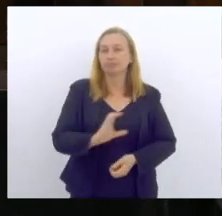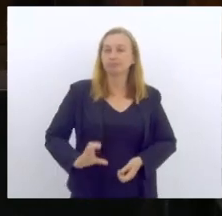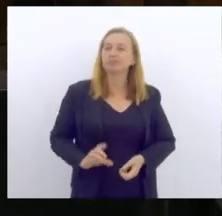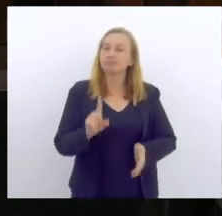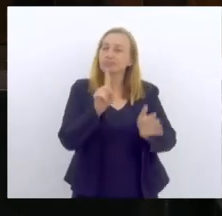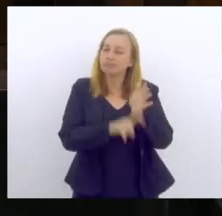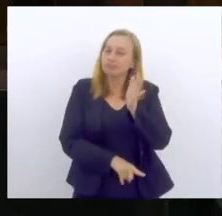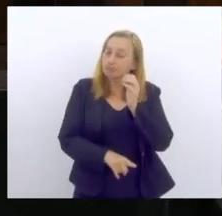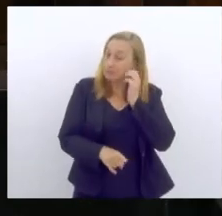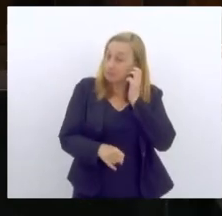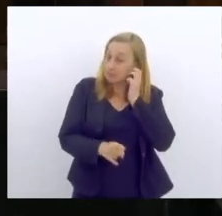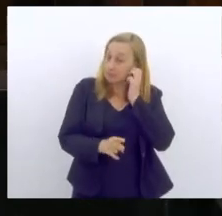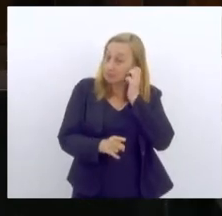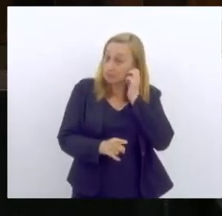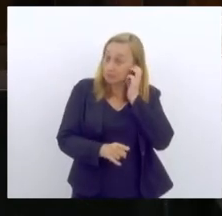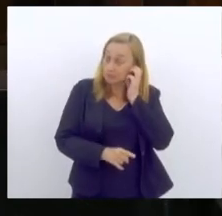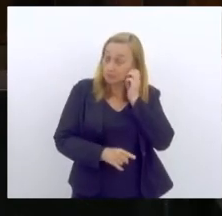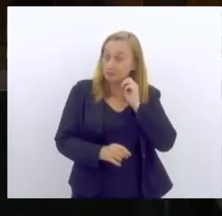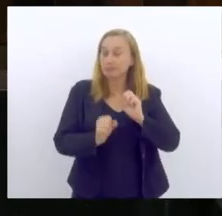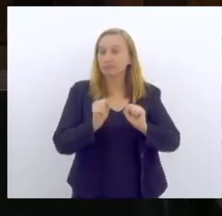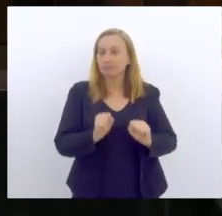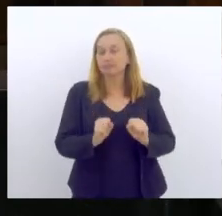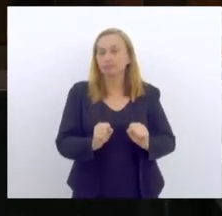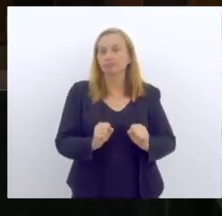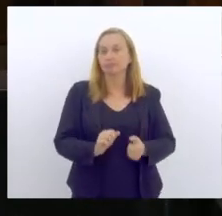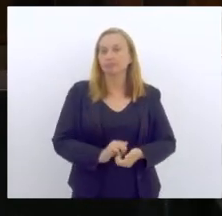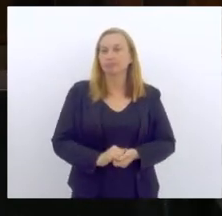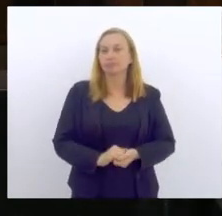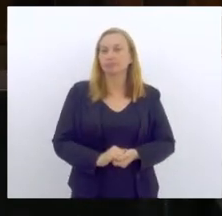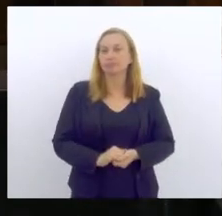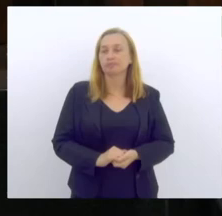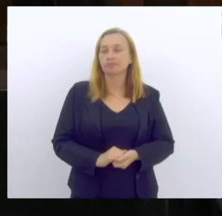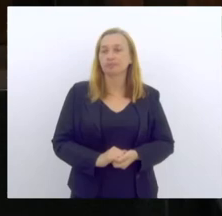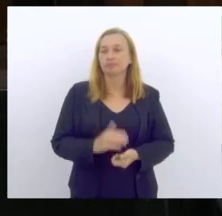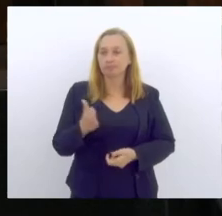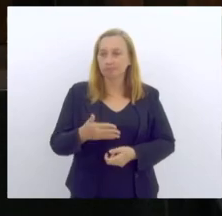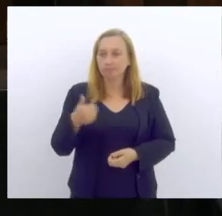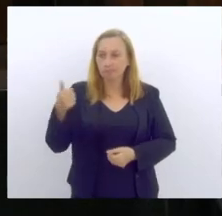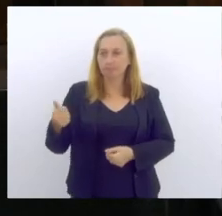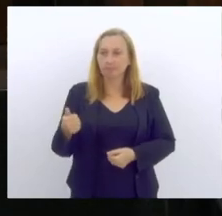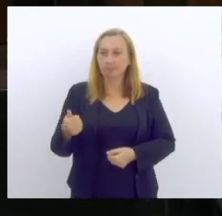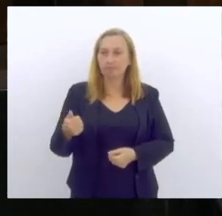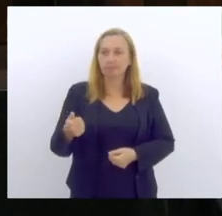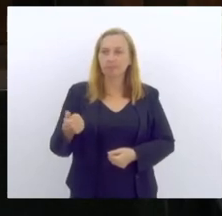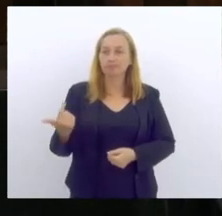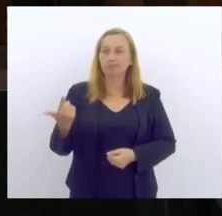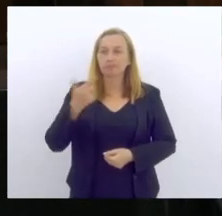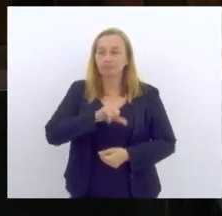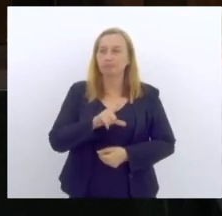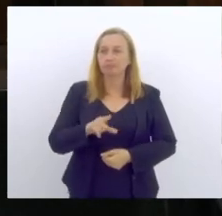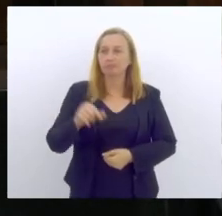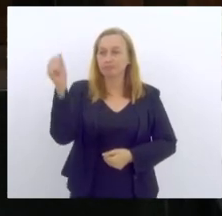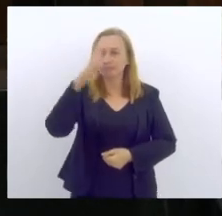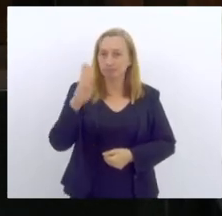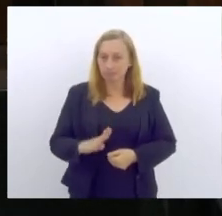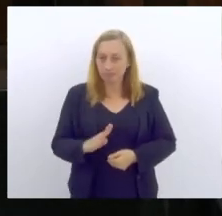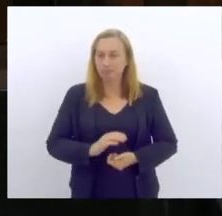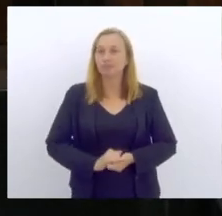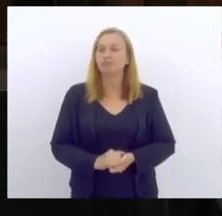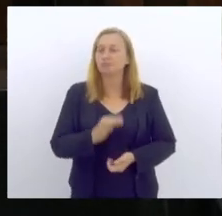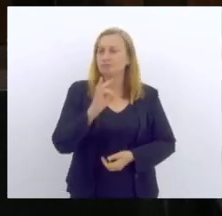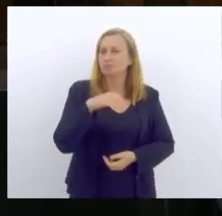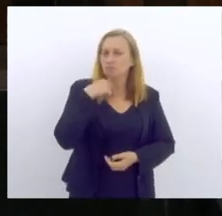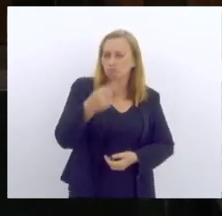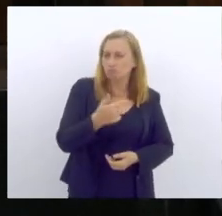diminua que isso possa dar uma baixada nessa poeira porque vai ganhar o Brasil e eu não tenho eu não tenho dúvida